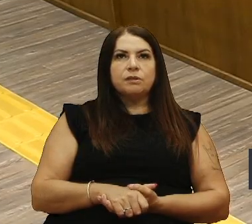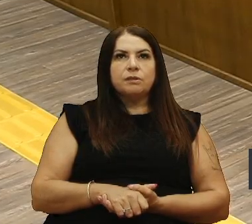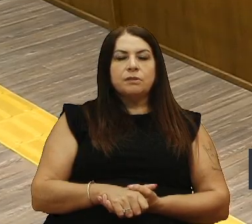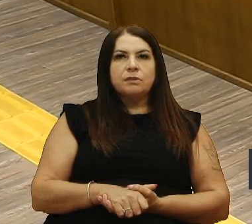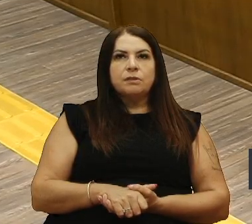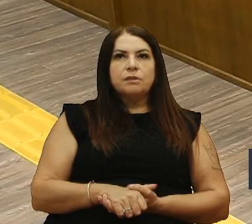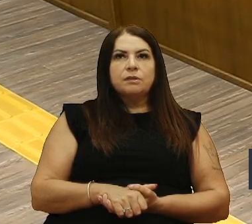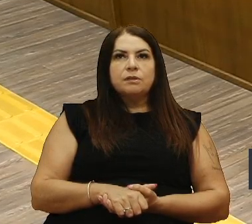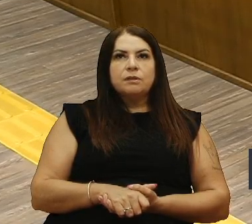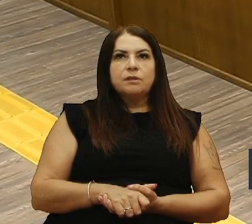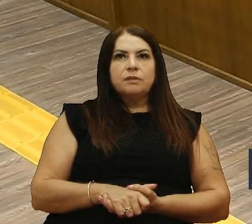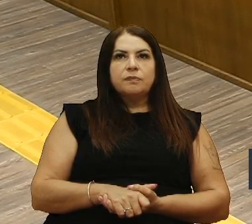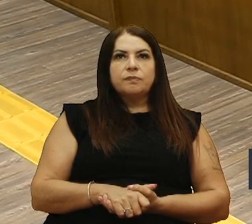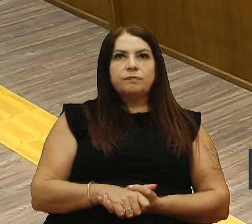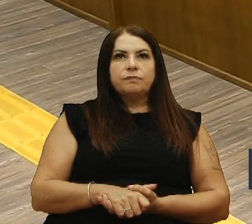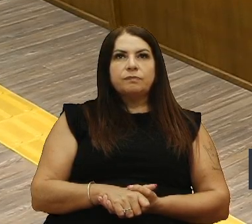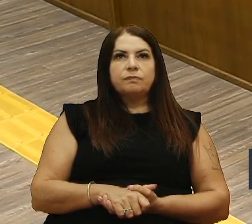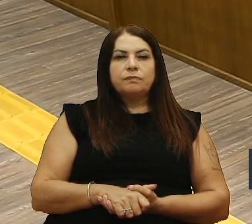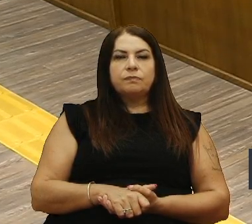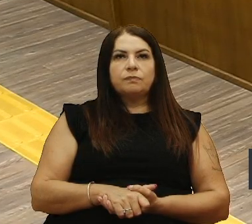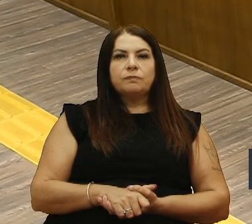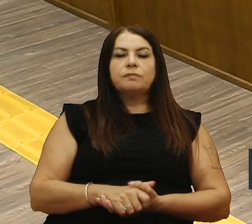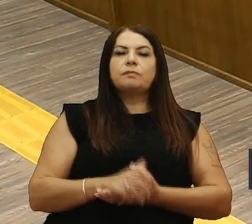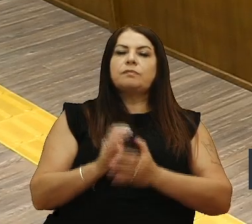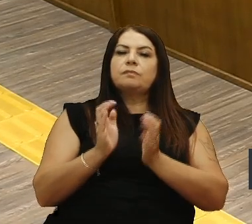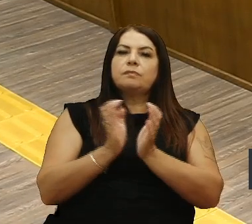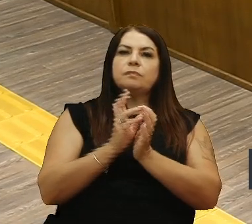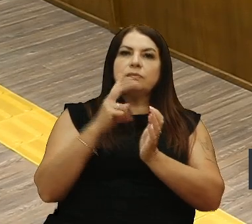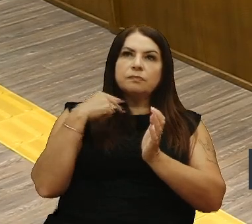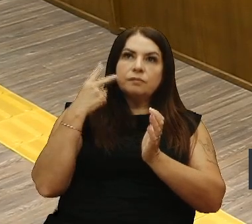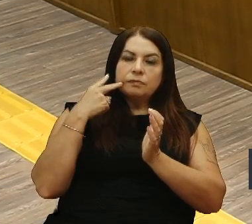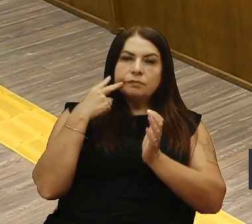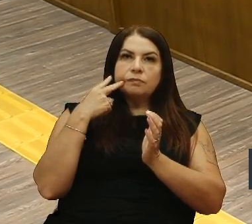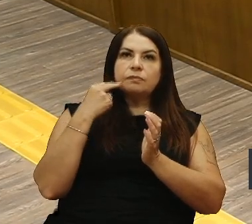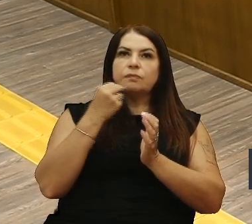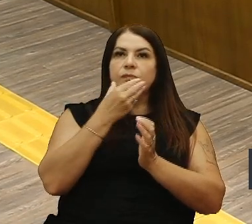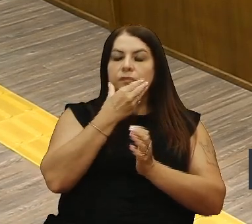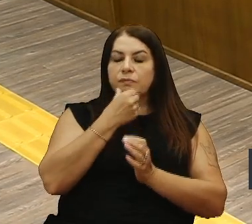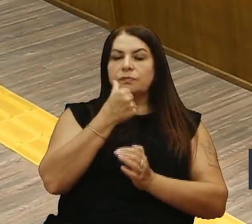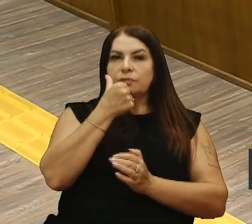Pode ser também, né? Bom, colegas vereadores e vereadoras,